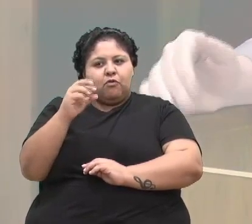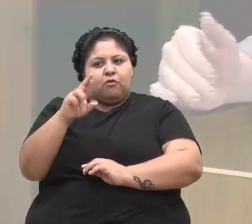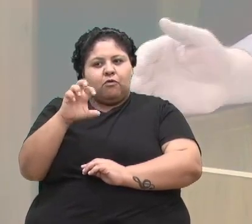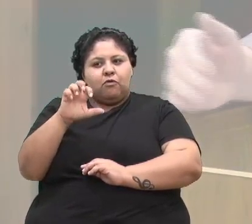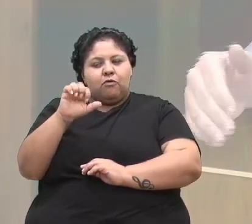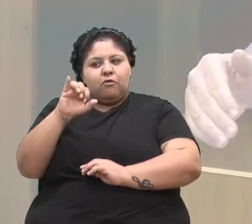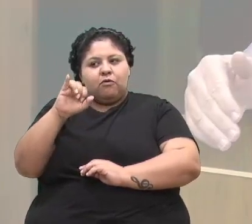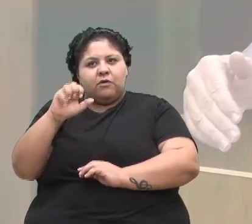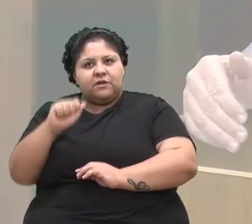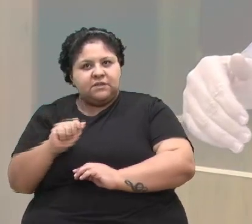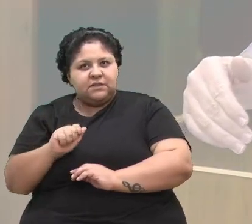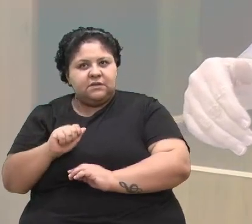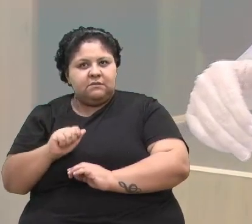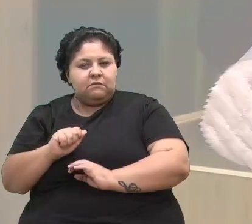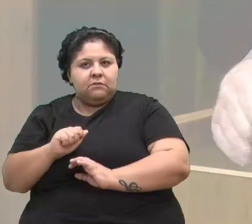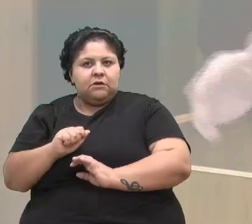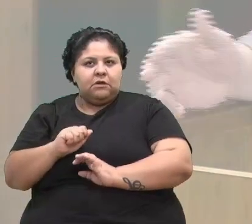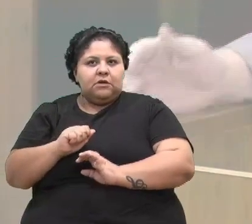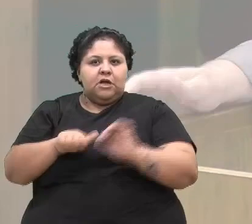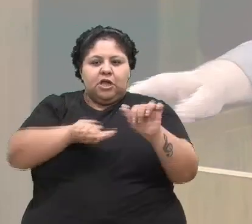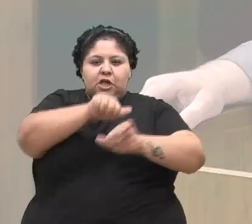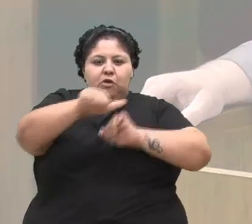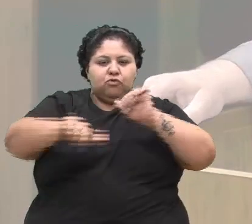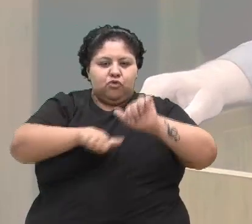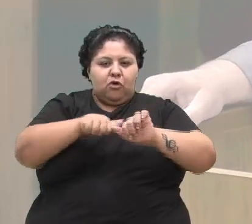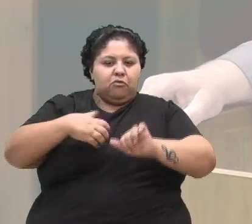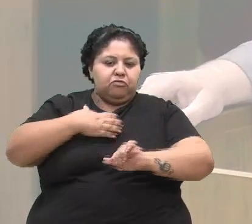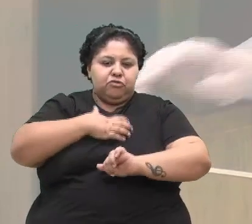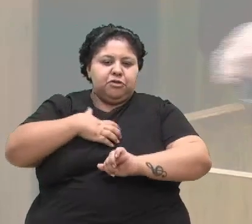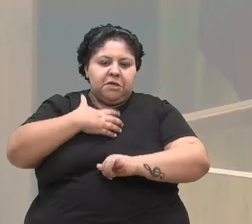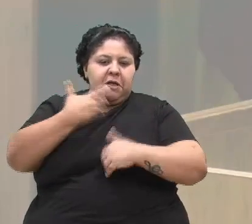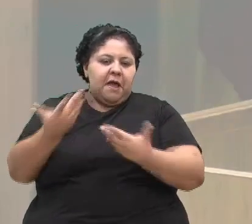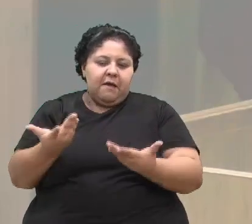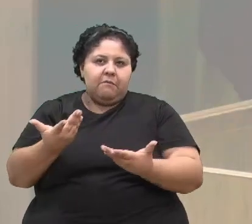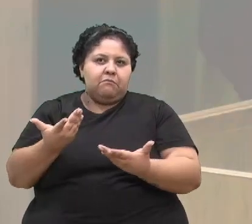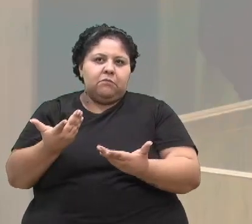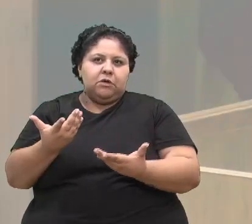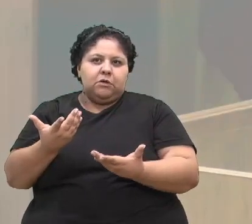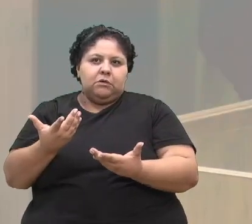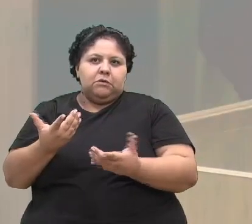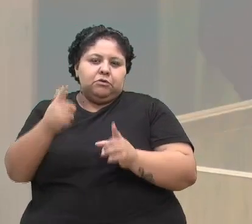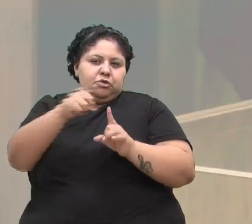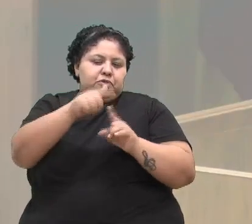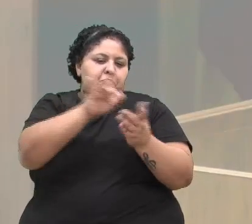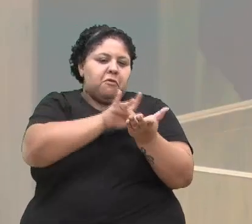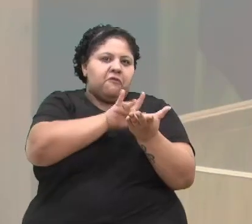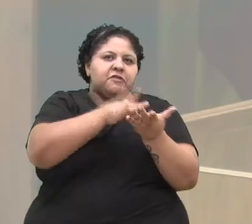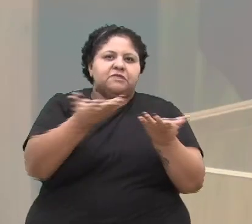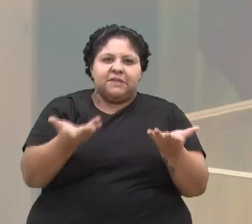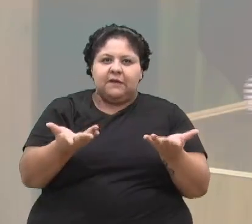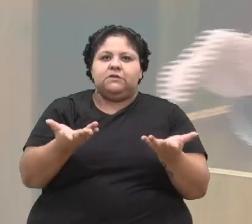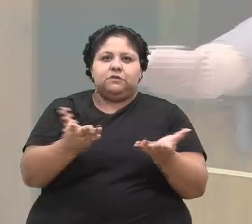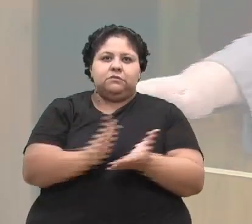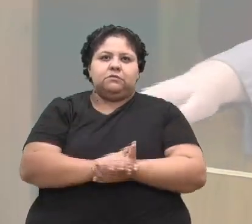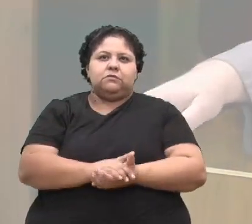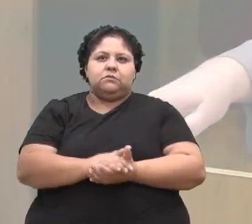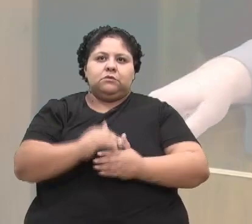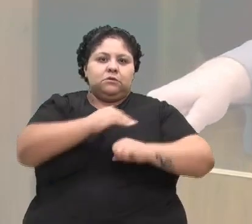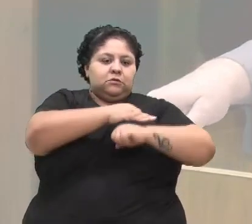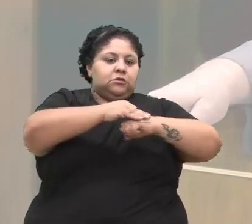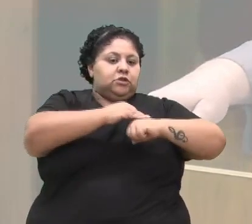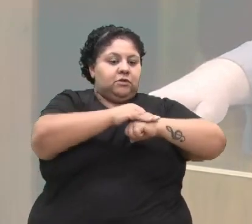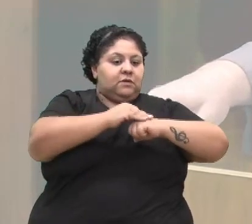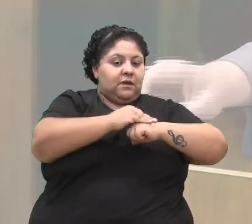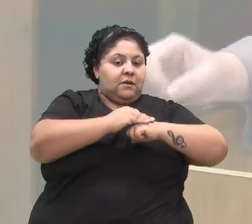que eu não quis dizer aquilo. E aí a gente fica tentando interpretar. Vamos dialogar. Dialogar para